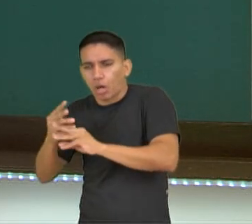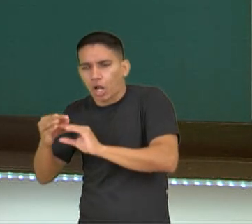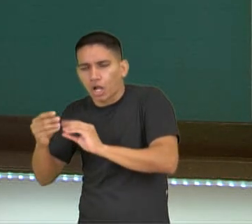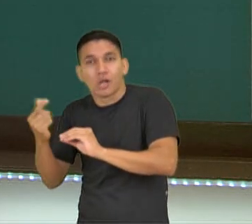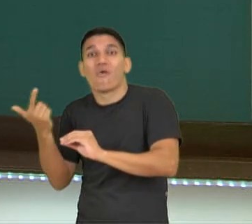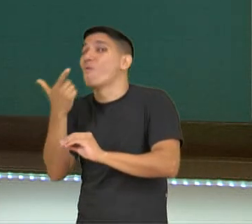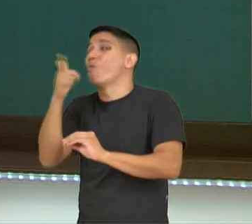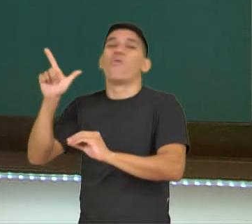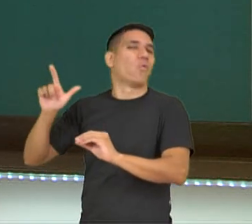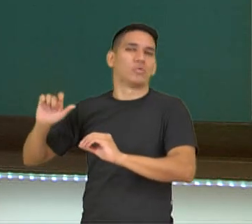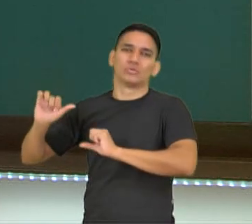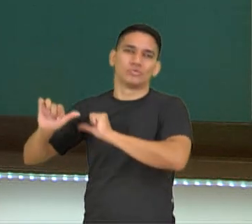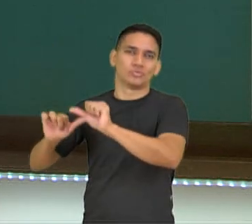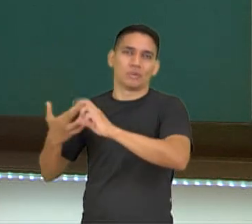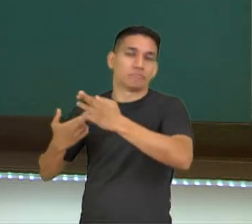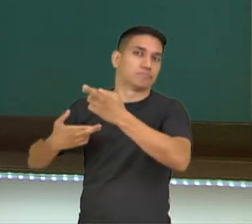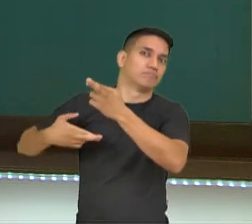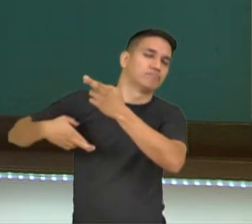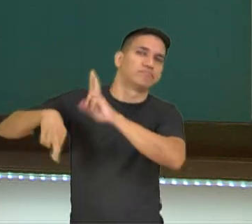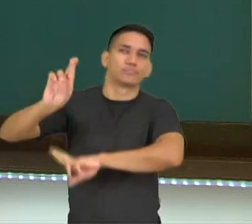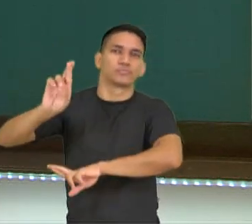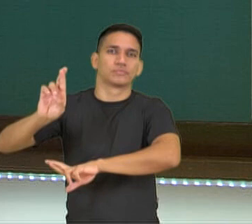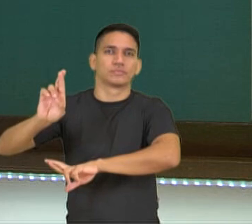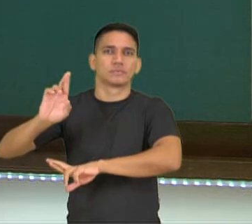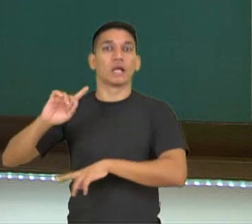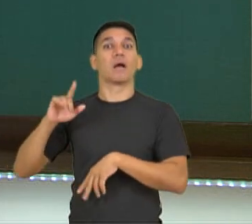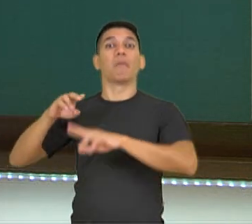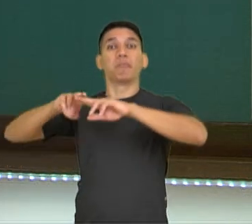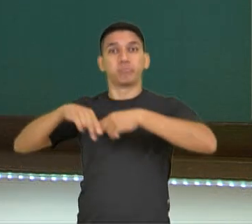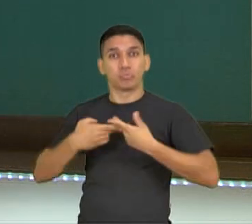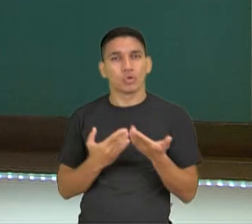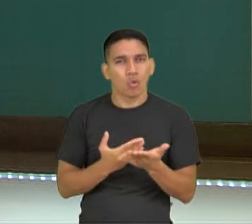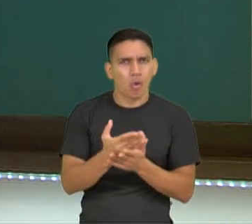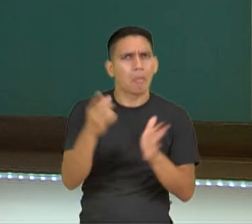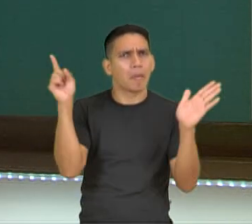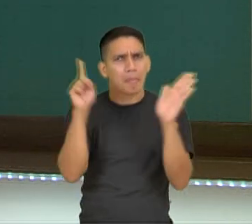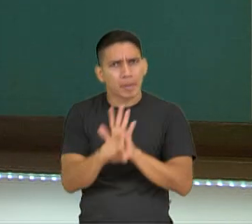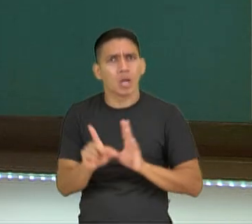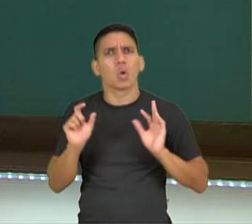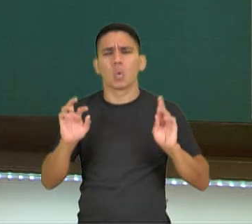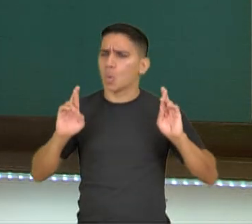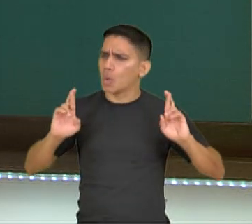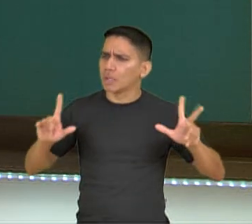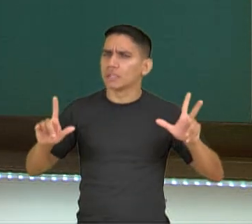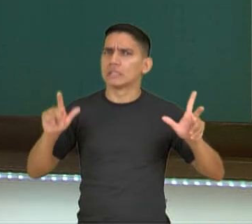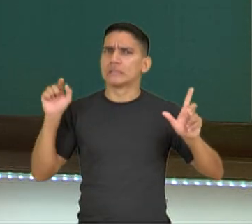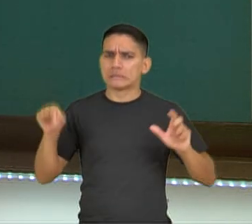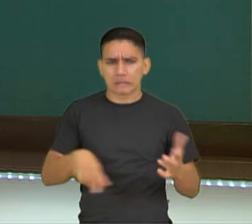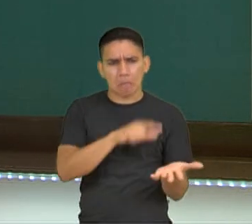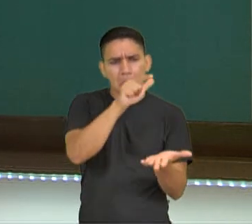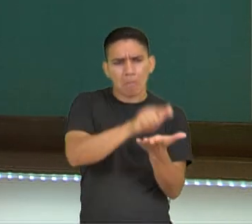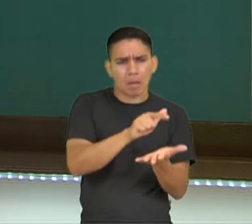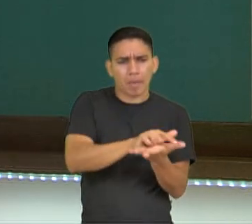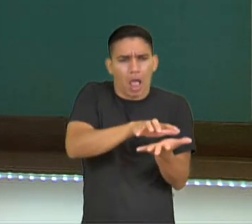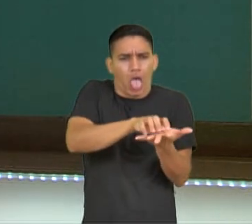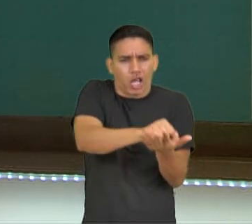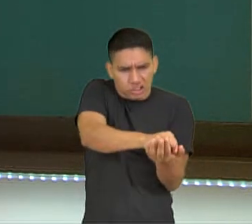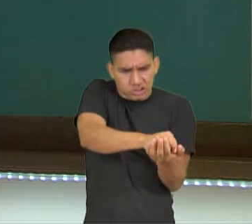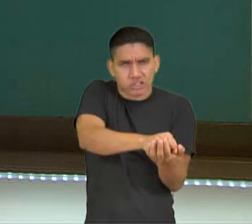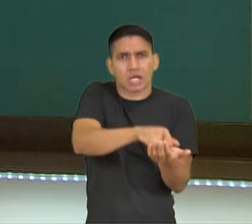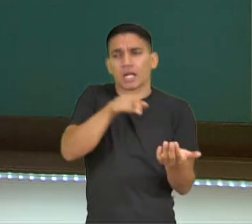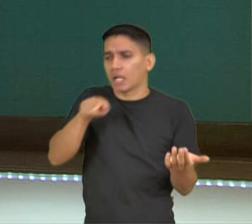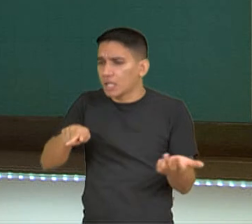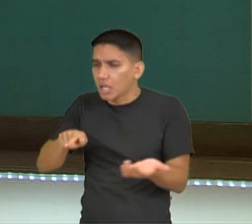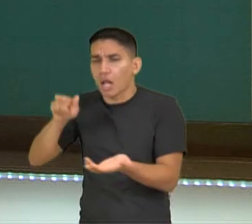outra substância, tá certo? Então, por isso que no início lá a gente questionou qual a diferença entre uma folha amassada e uma folha